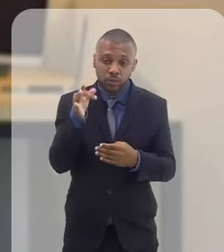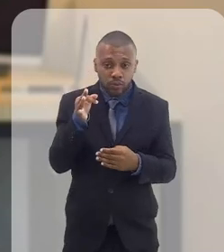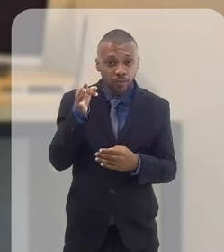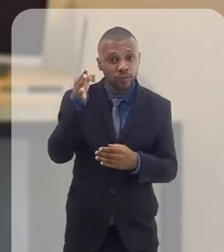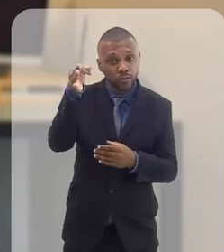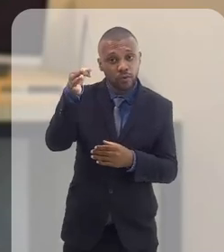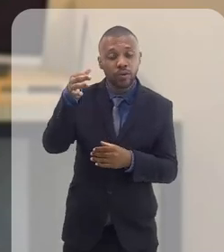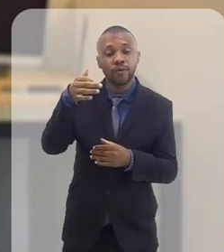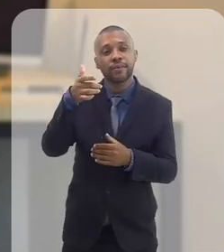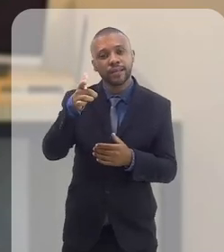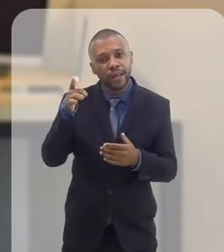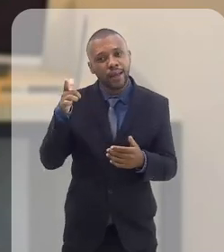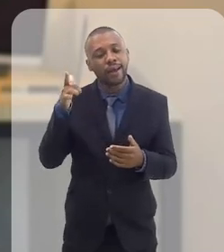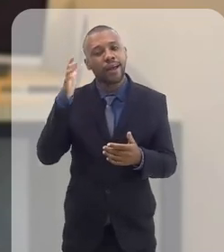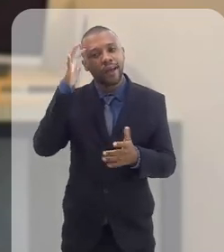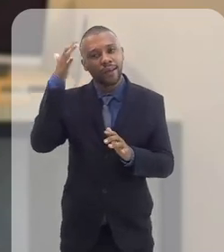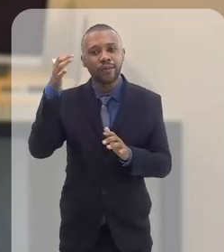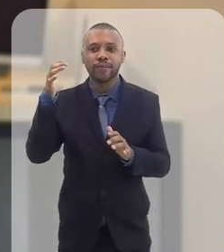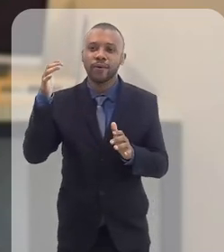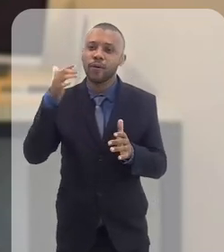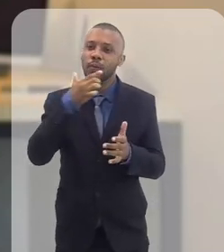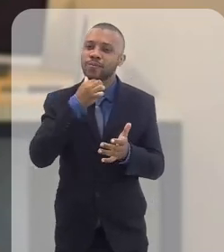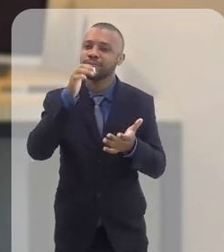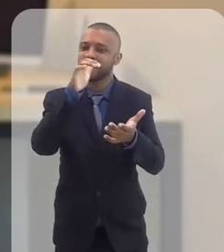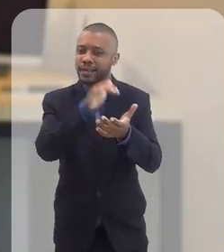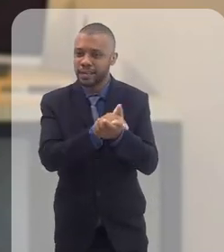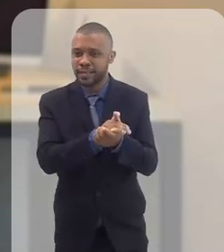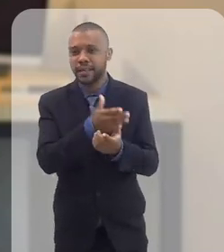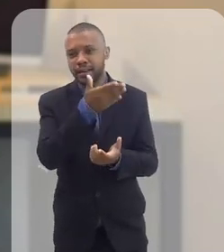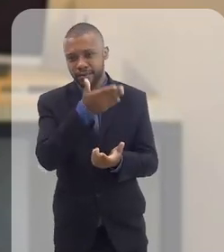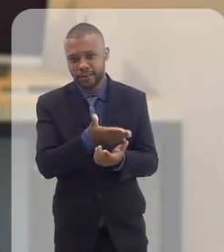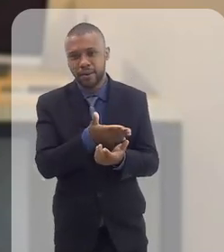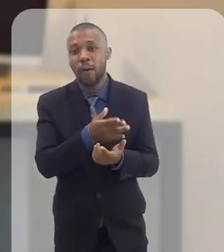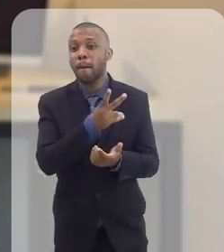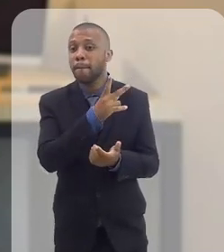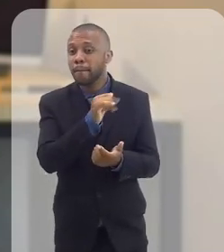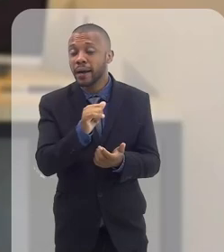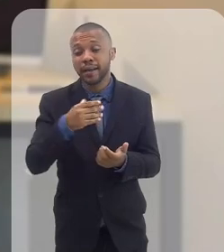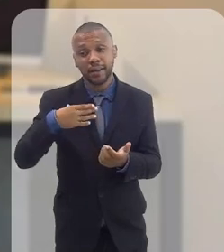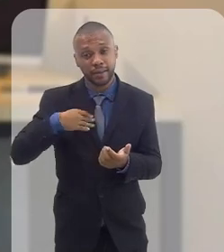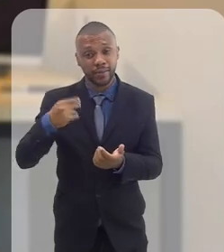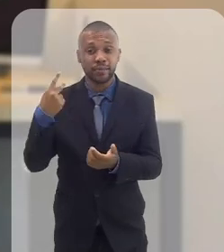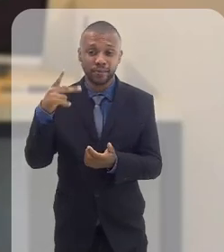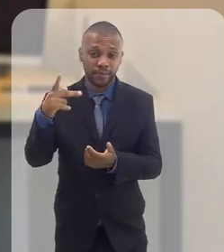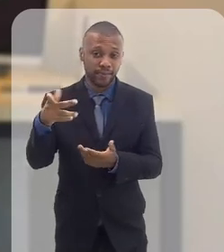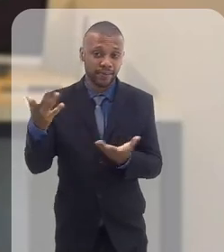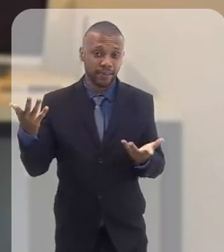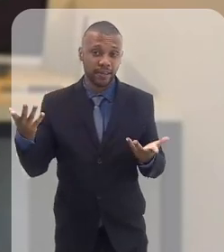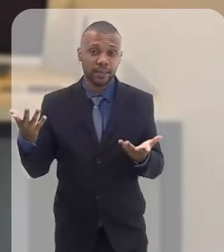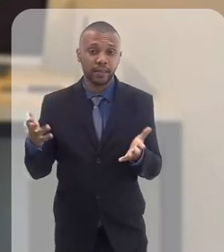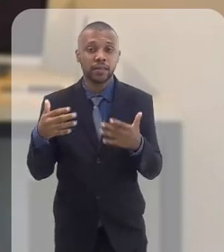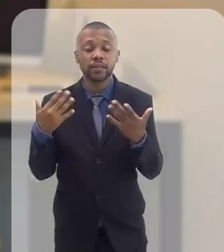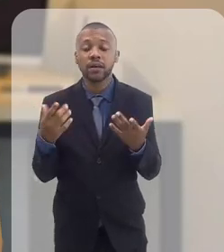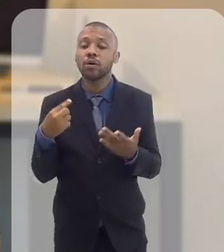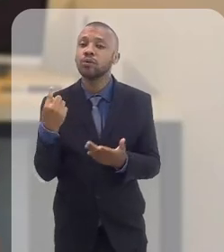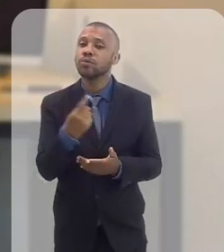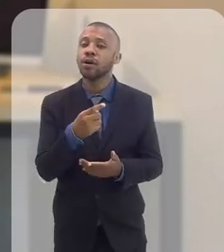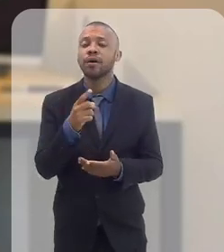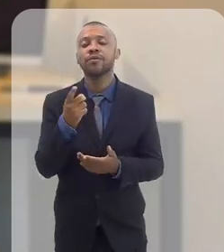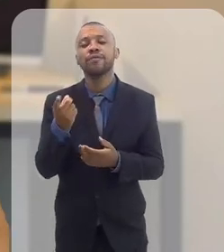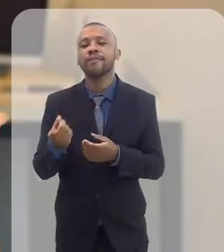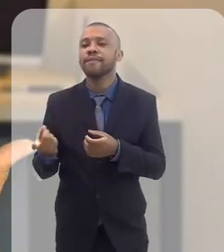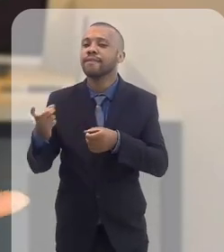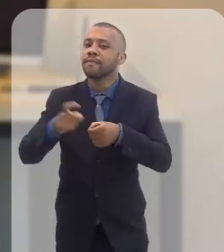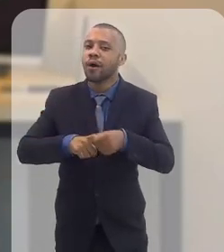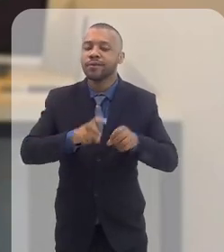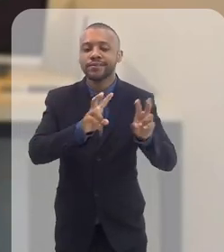que acabou vindo se tornar seu marido, né? Pai da sua filha. E aí, a